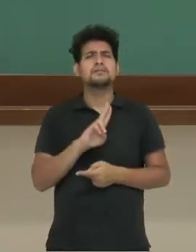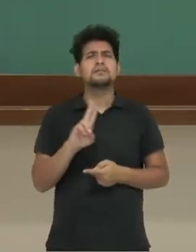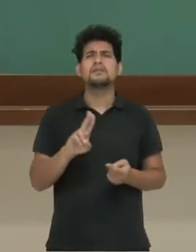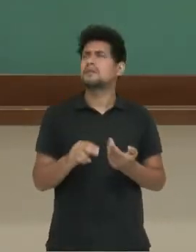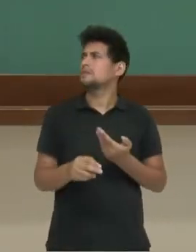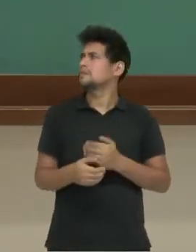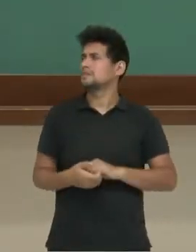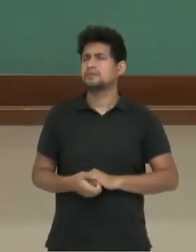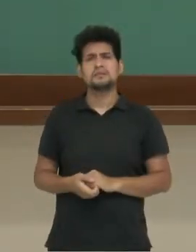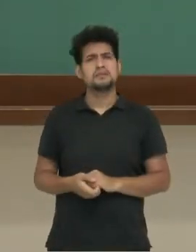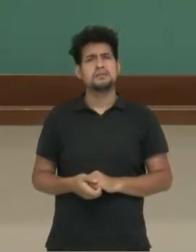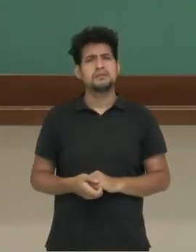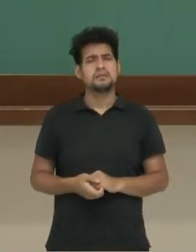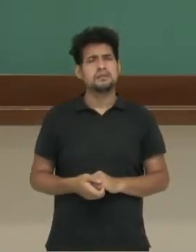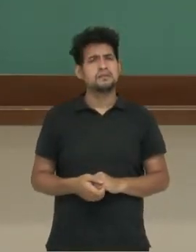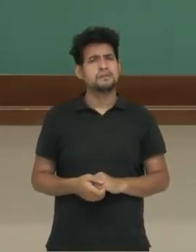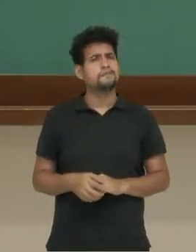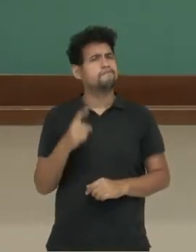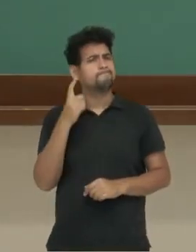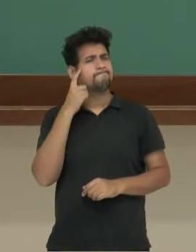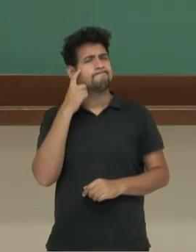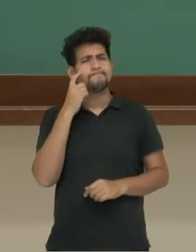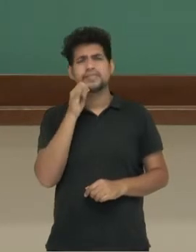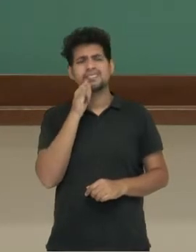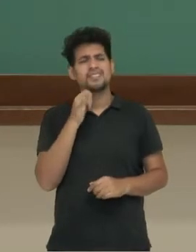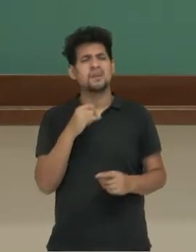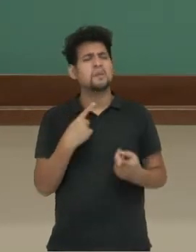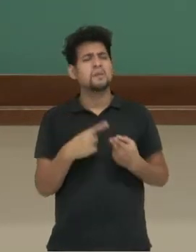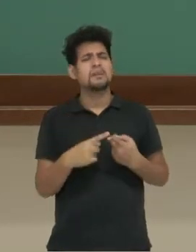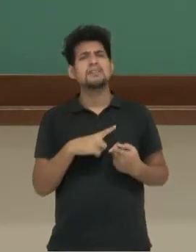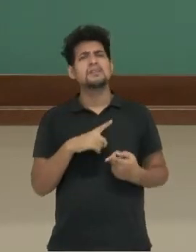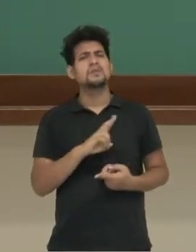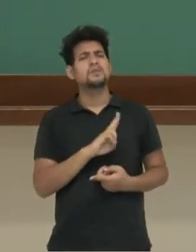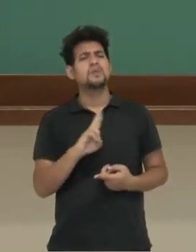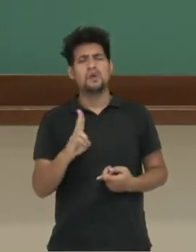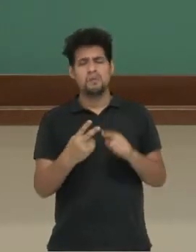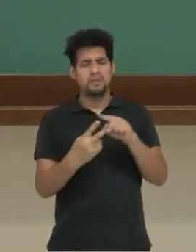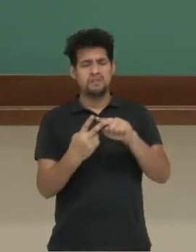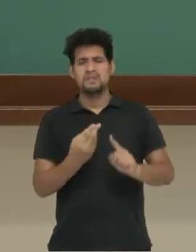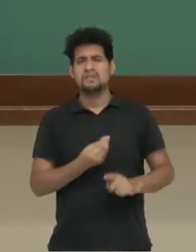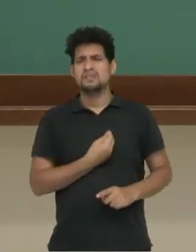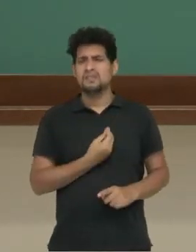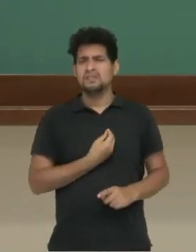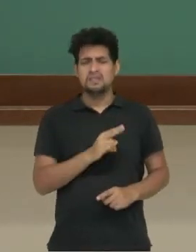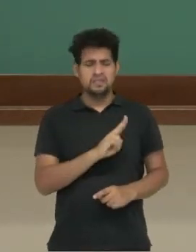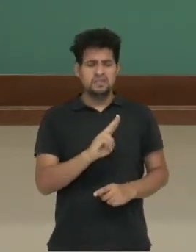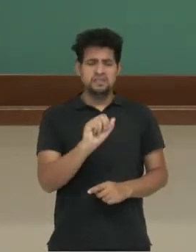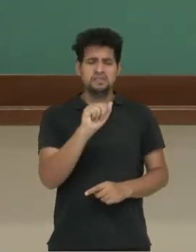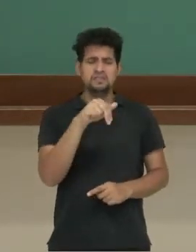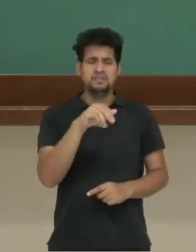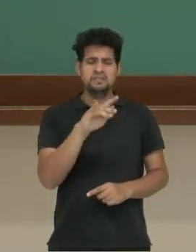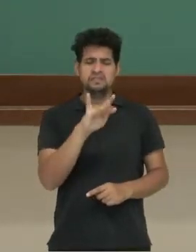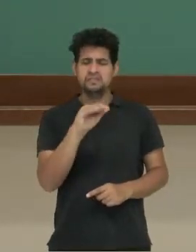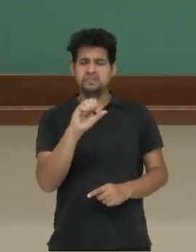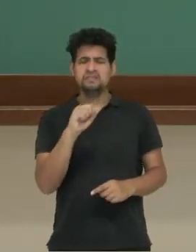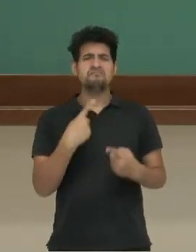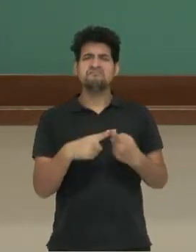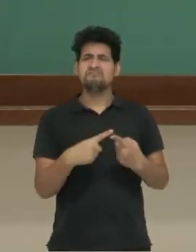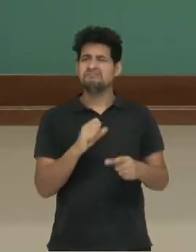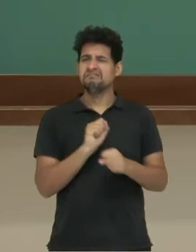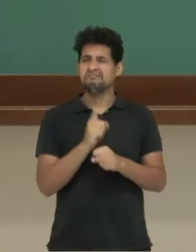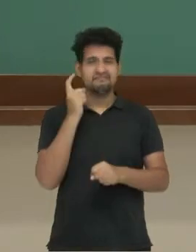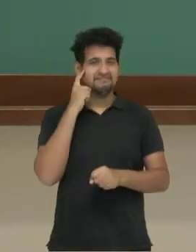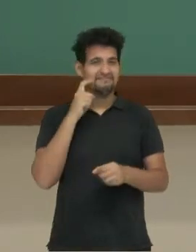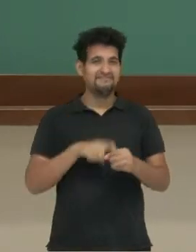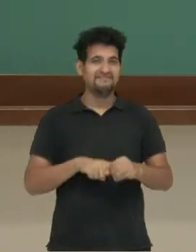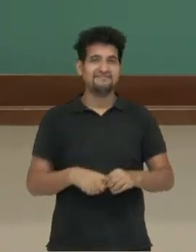nome? Imagine um pouquinho por que eles têm esse nome de 2 vidas, anfíbio? Pensa um pouquinho e eu já retorno com a